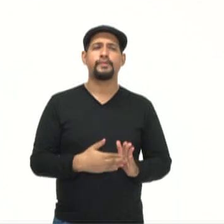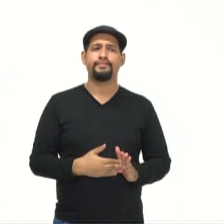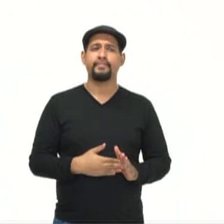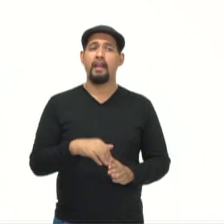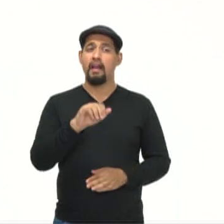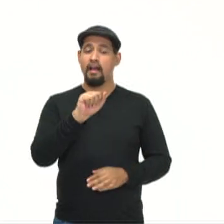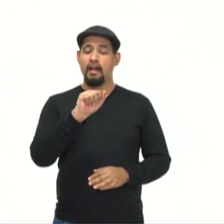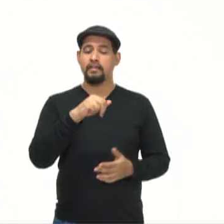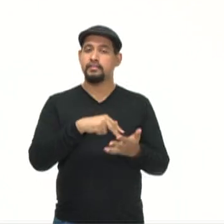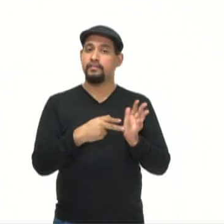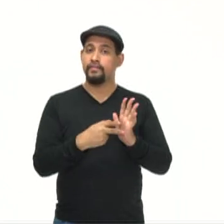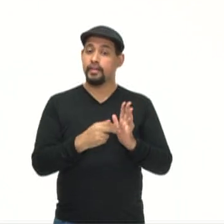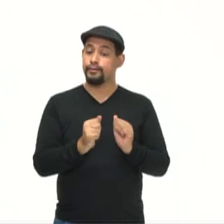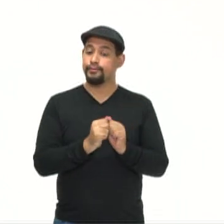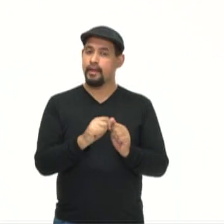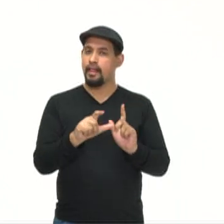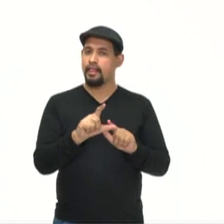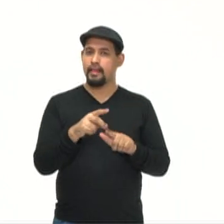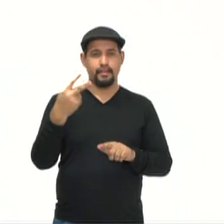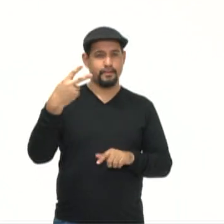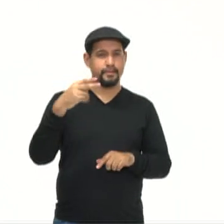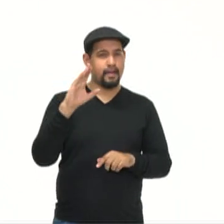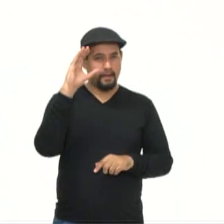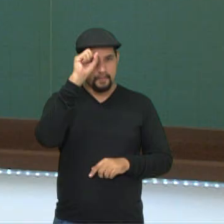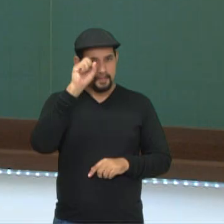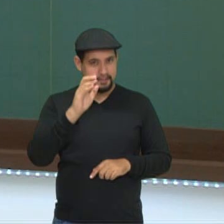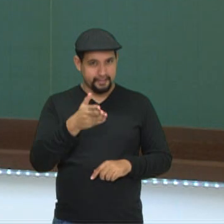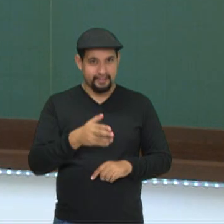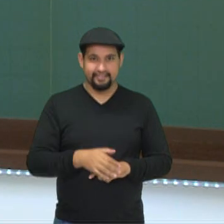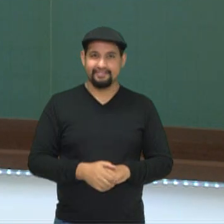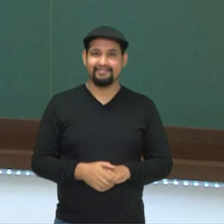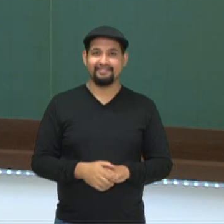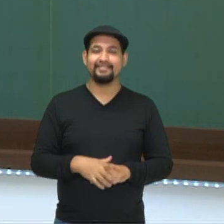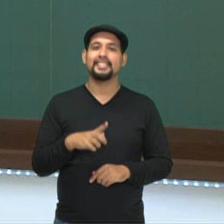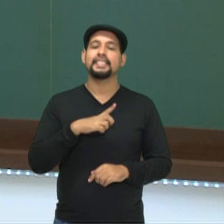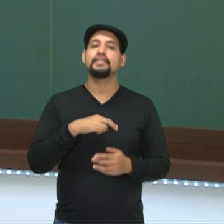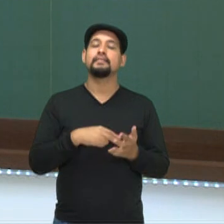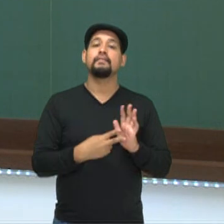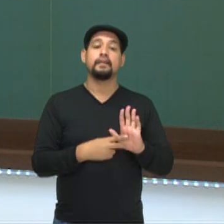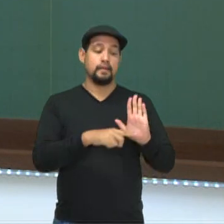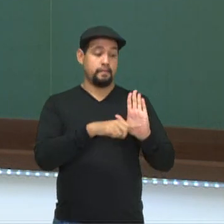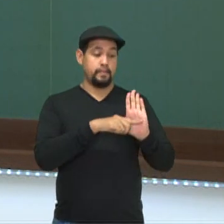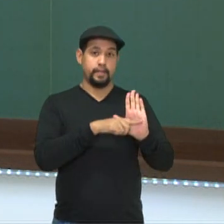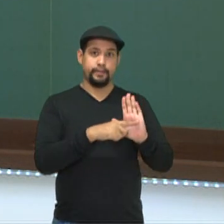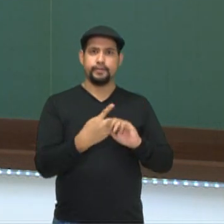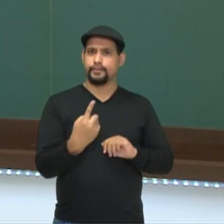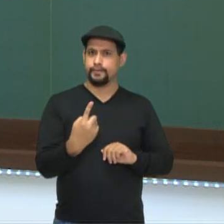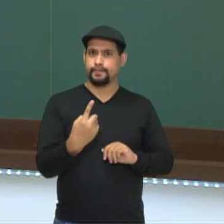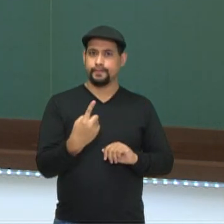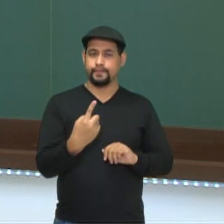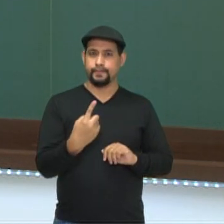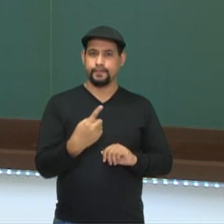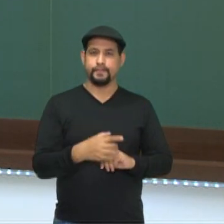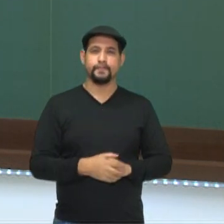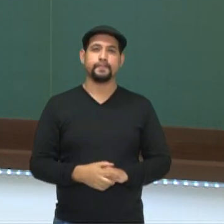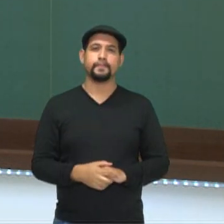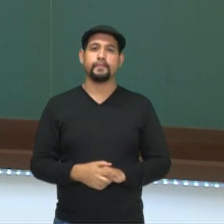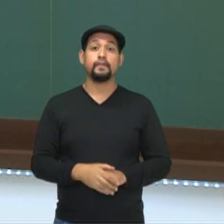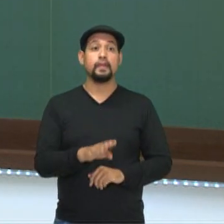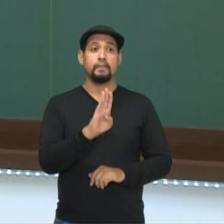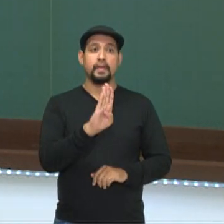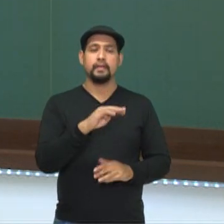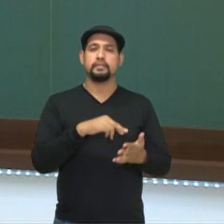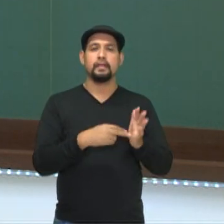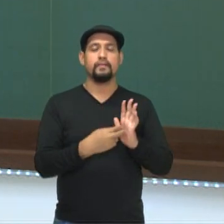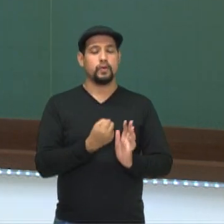A é o número que acompanha a letra ao quadrado. Já pegou, né? Letra ao quadrado está aqui, então é menos 1, ó. Menos 1. B é o